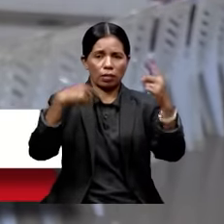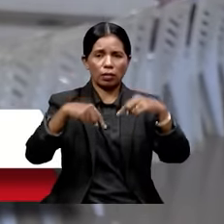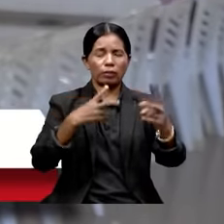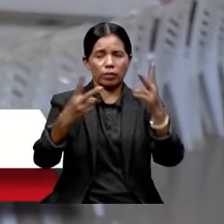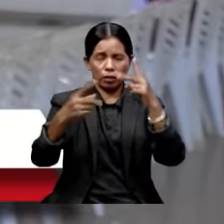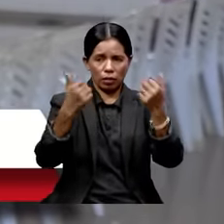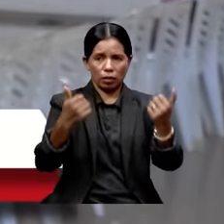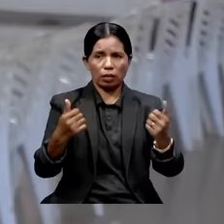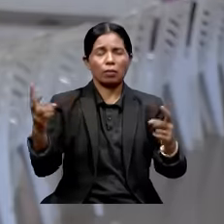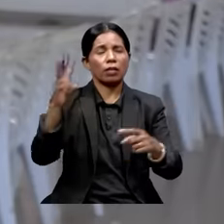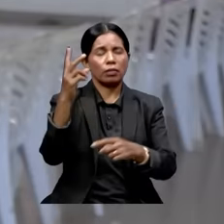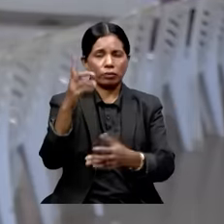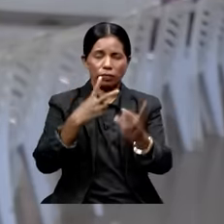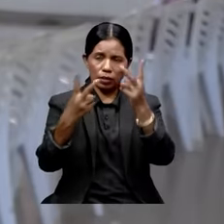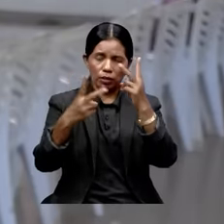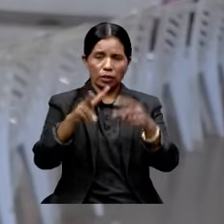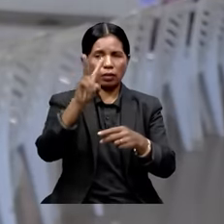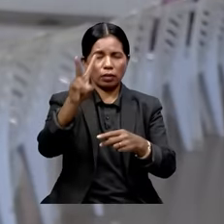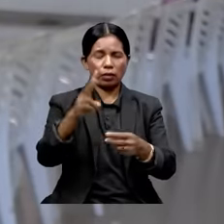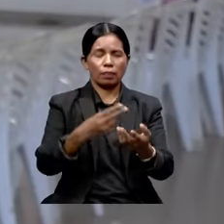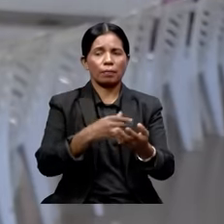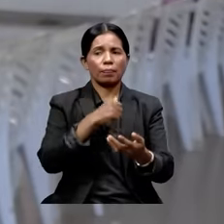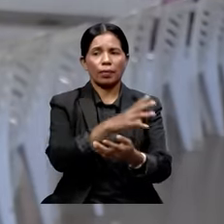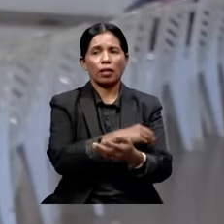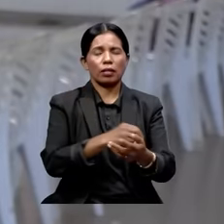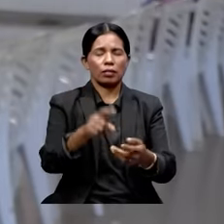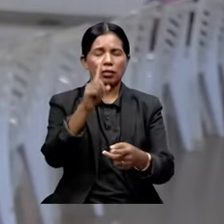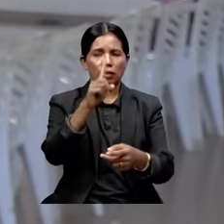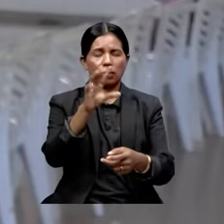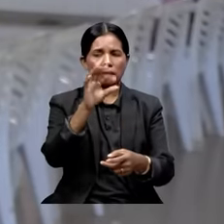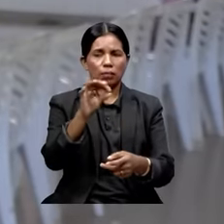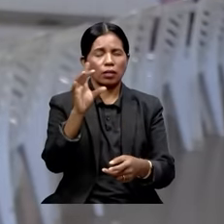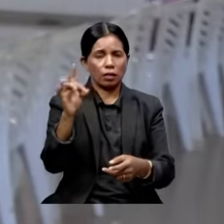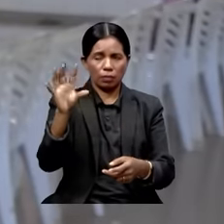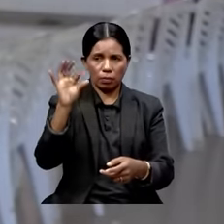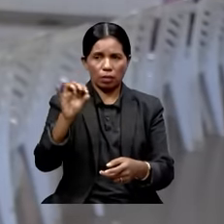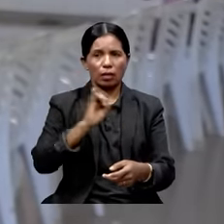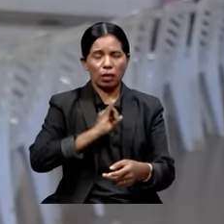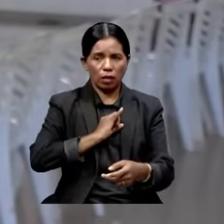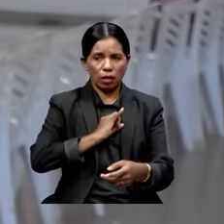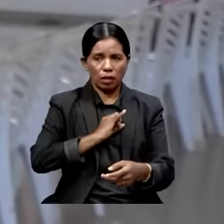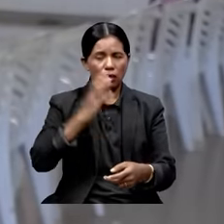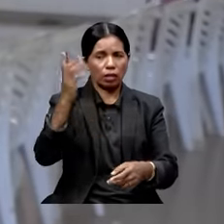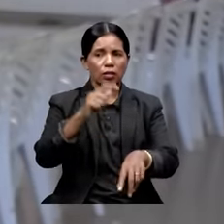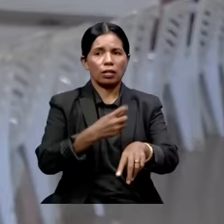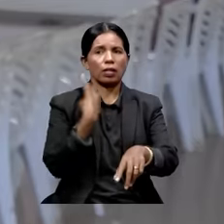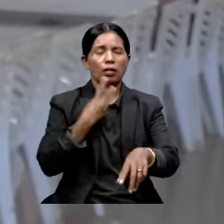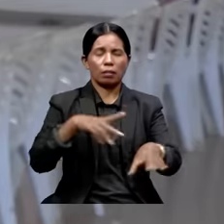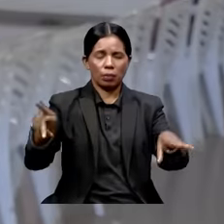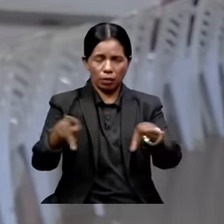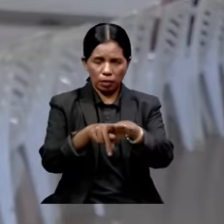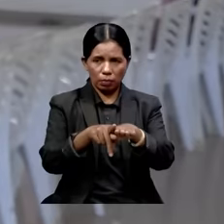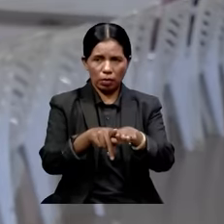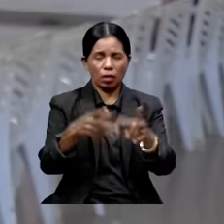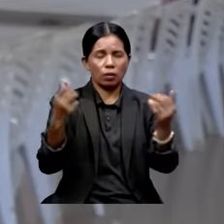né, bar da la rua na. João Paulo II, ba mai 1989, hau rasik sei ia mantenu ba am participa udu.